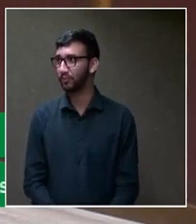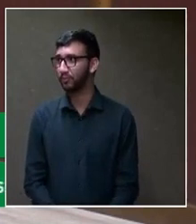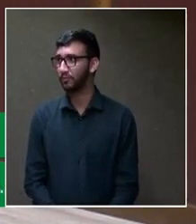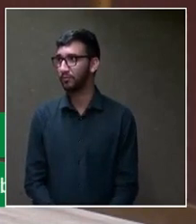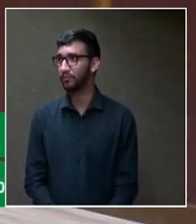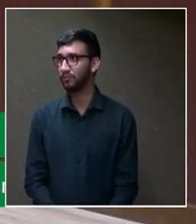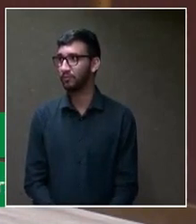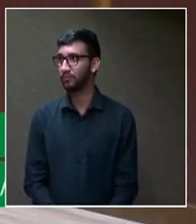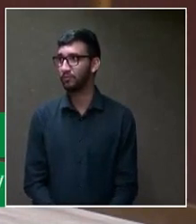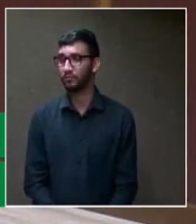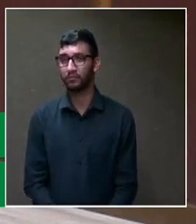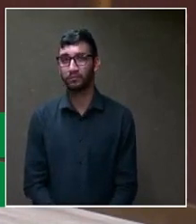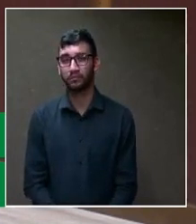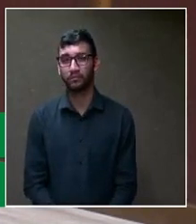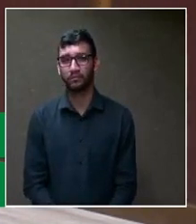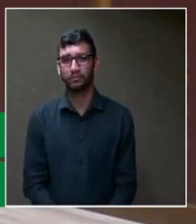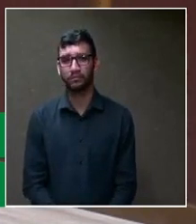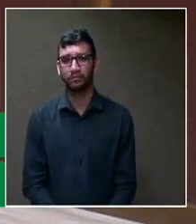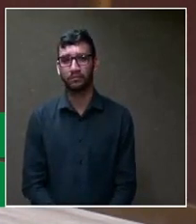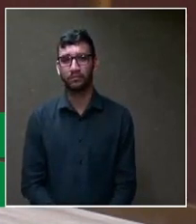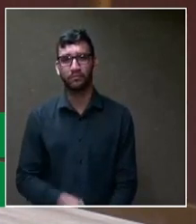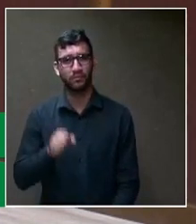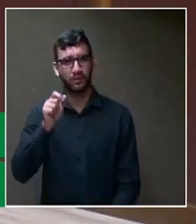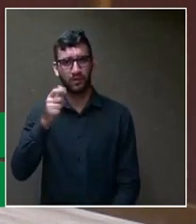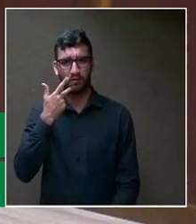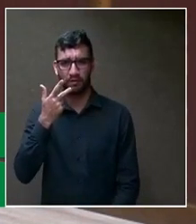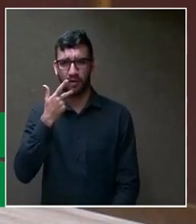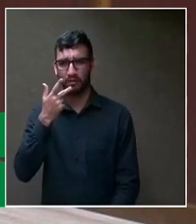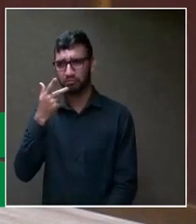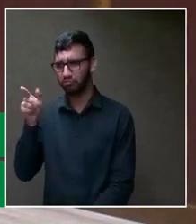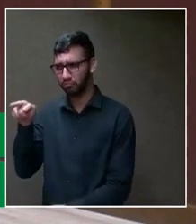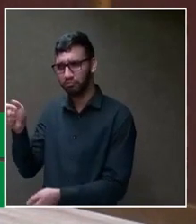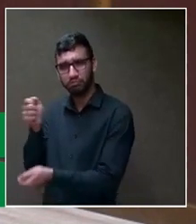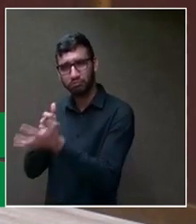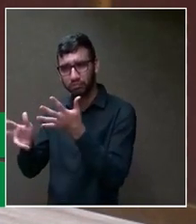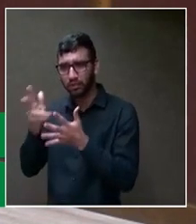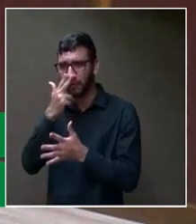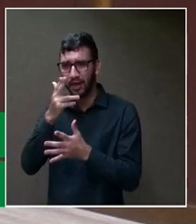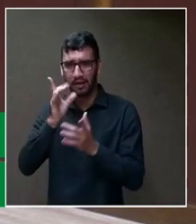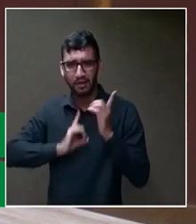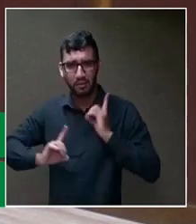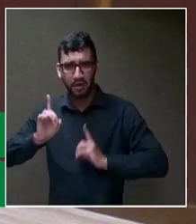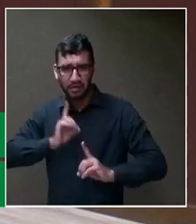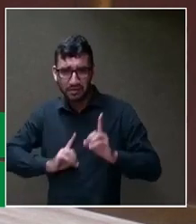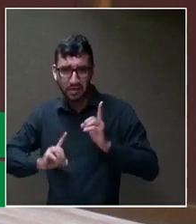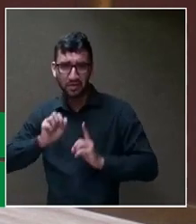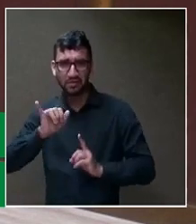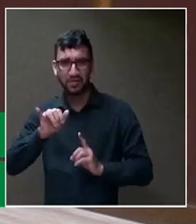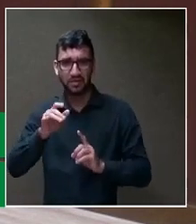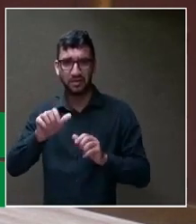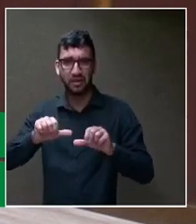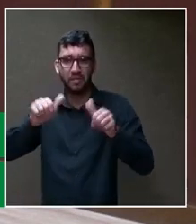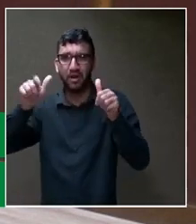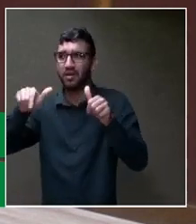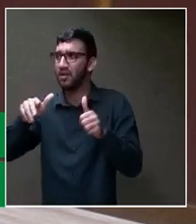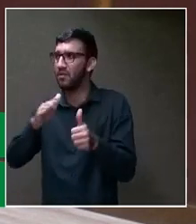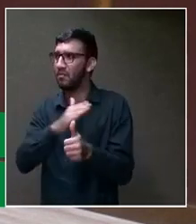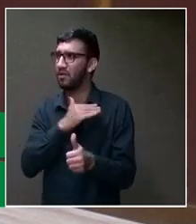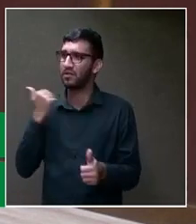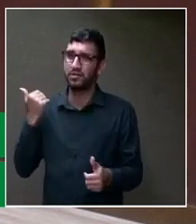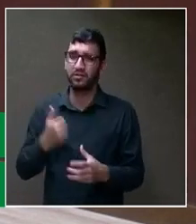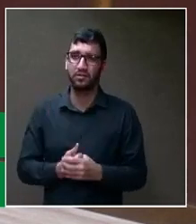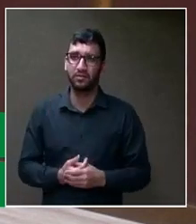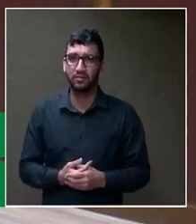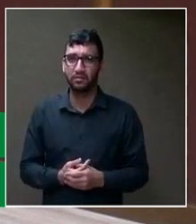Ela comentou com a senhora que ele tinha tendência de quadro de depressão e dizia que morreria se ficasse sem ela? Ela comentou isso com a